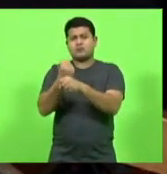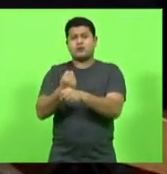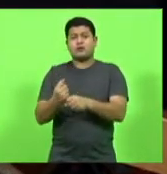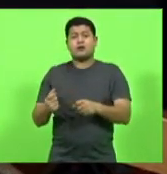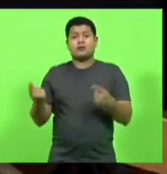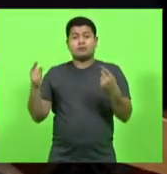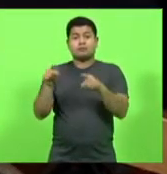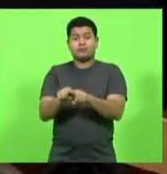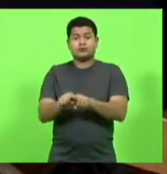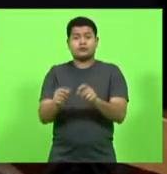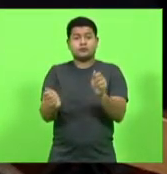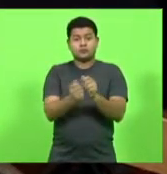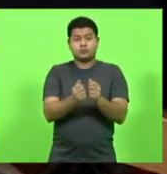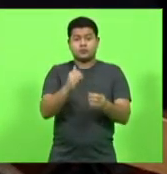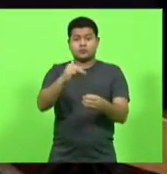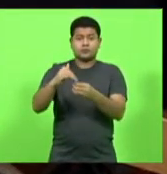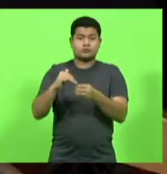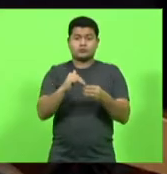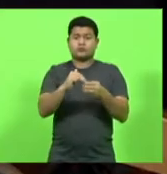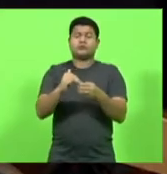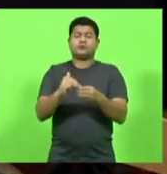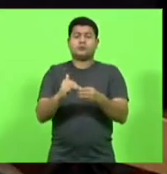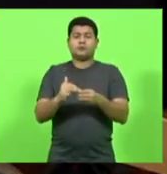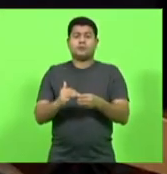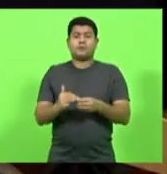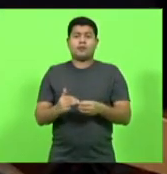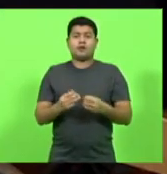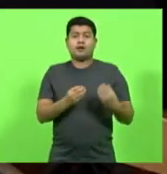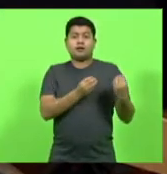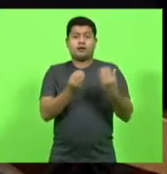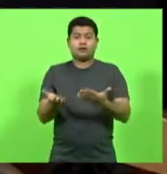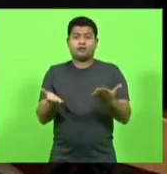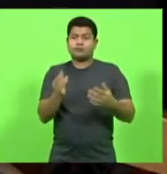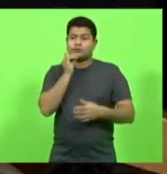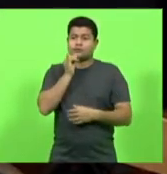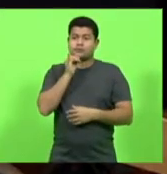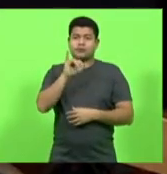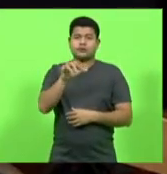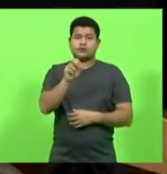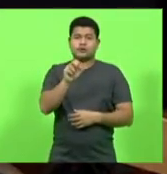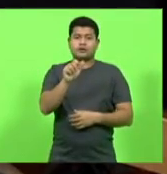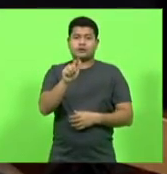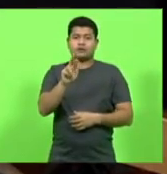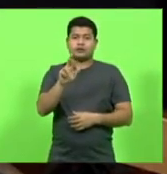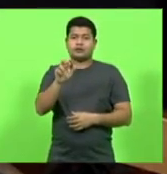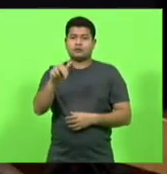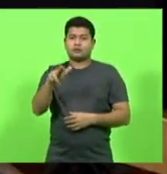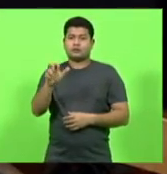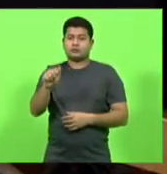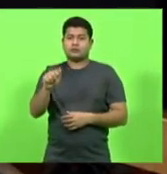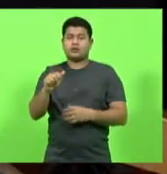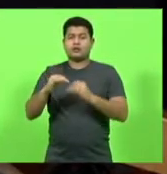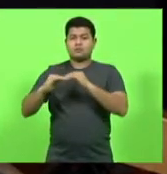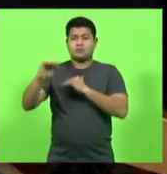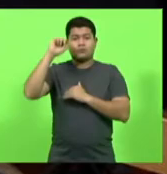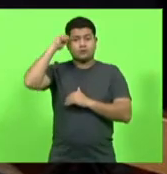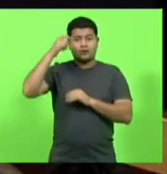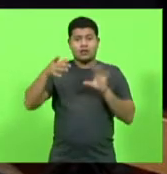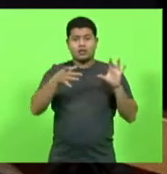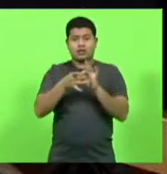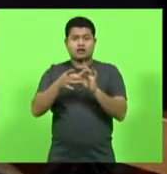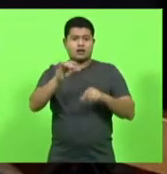os municípios. Está sendo entregue, nos próximos dias, em Jaguaruna, uma pavimentação que liga o centro da cidade ao